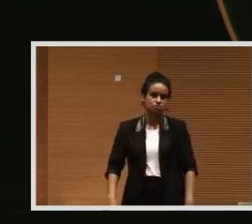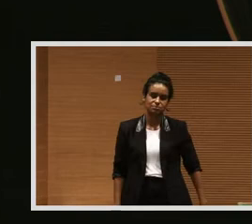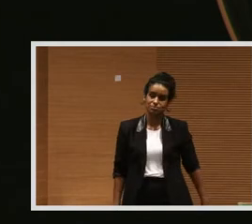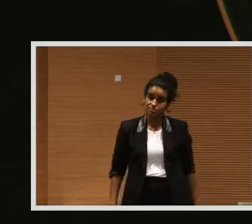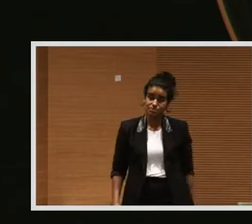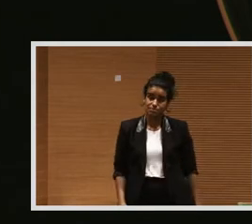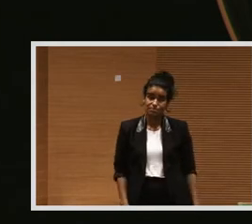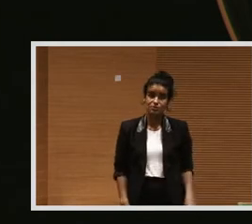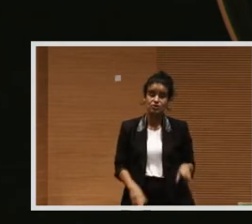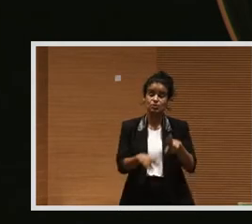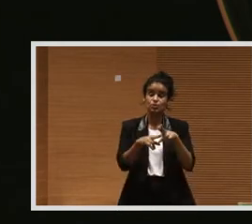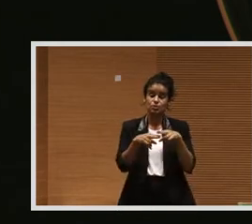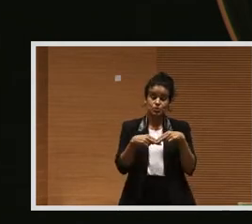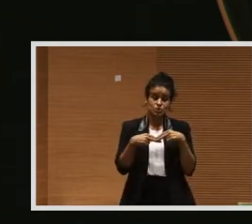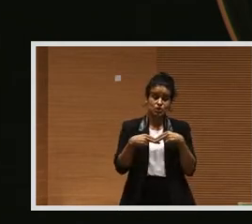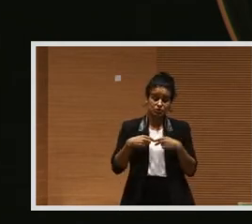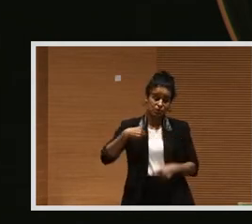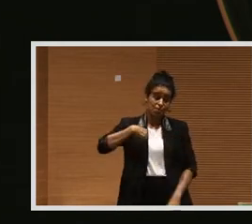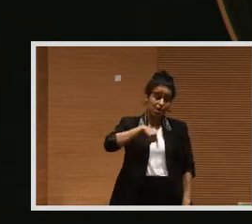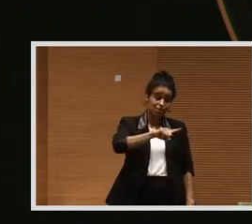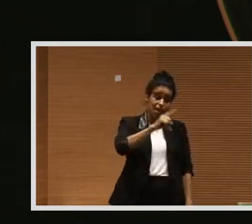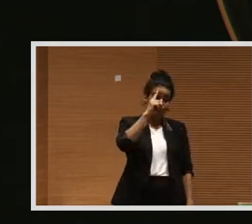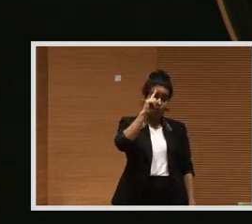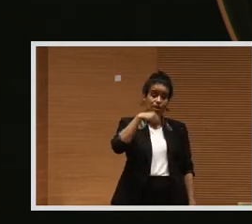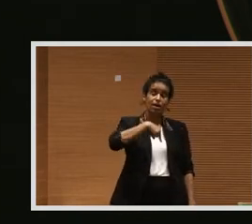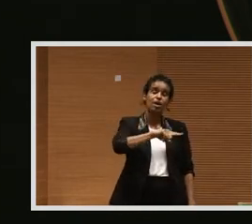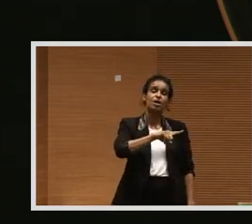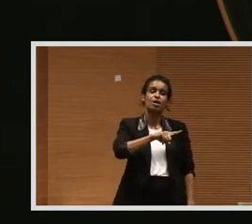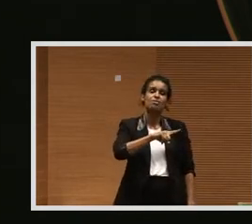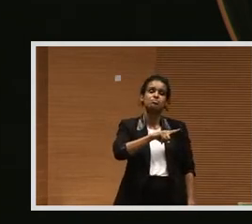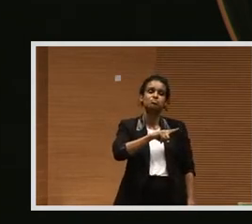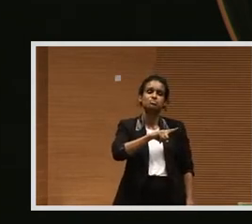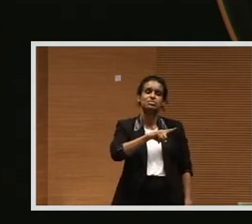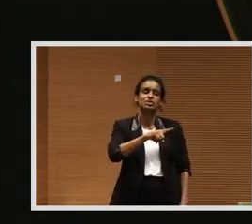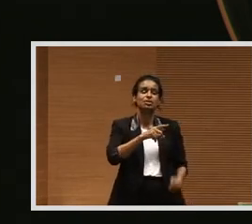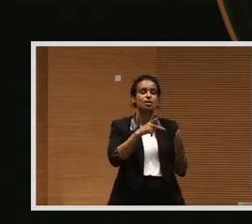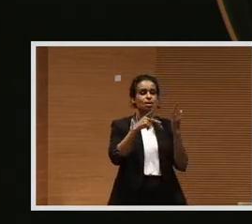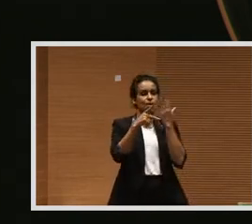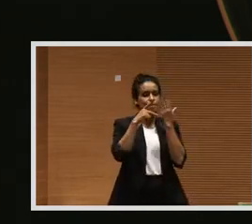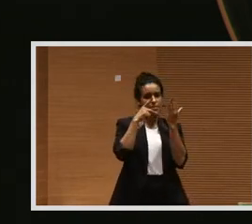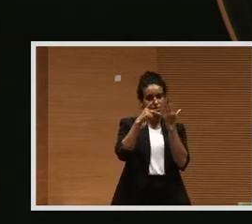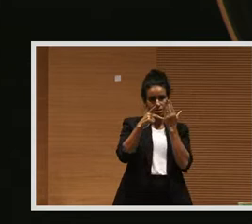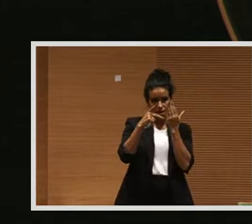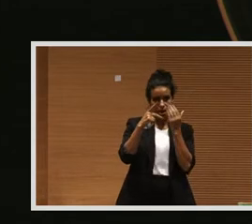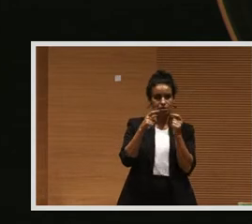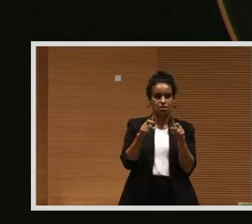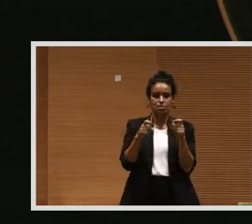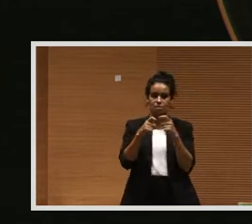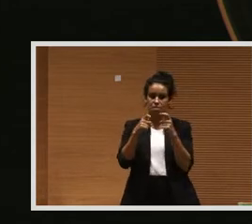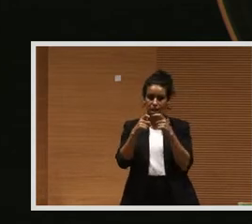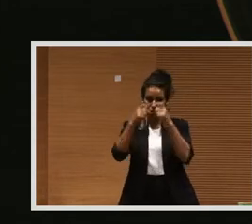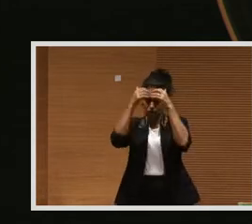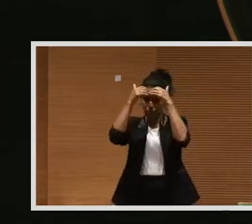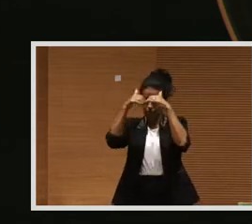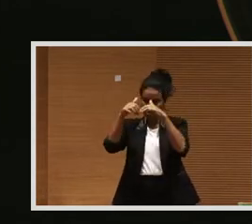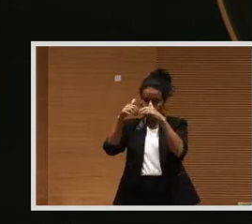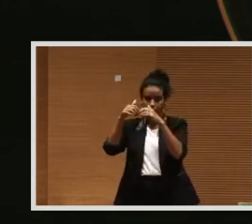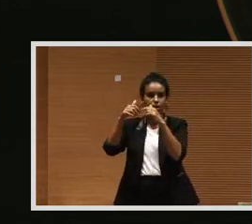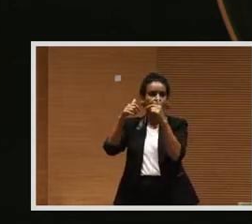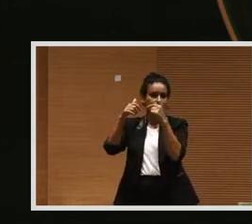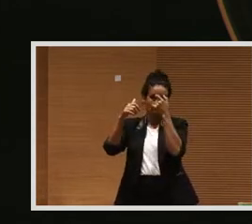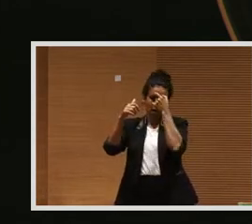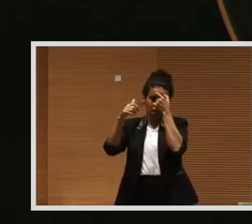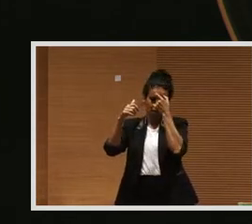E, por conta disso, foi encaminhado para um psiquiatra ou um neurologista, não importa, né? A gente pode chamar